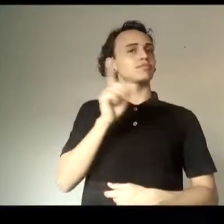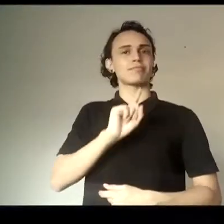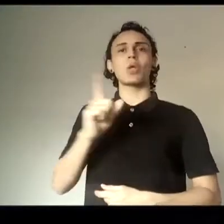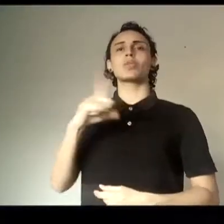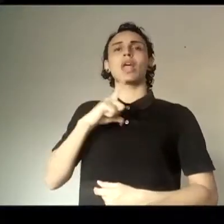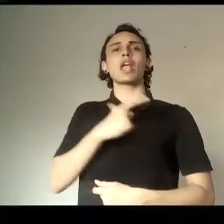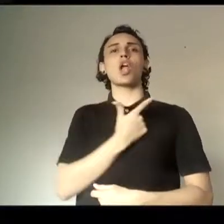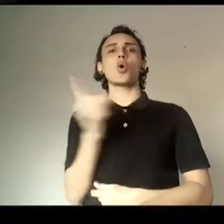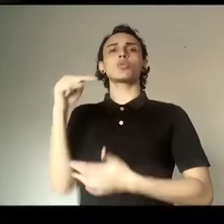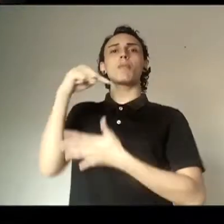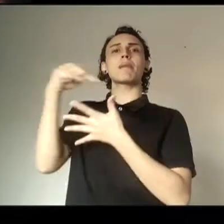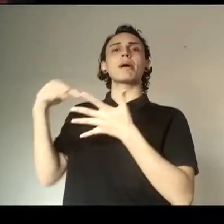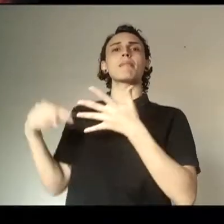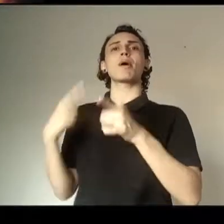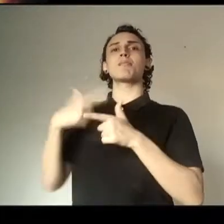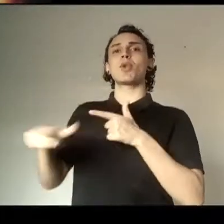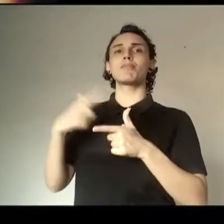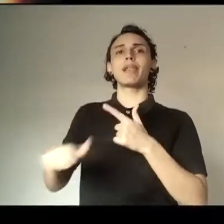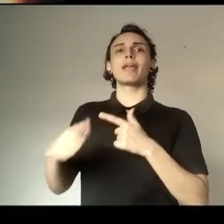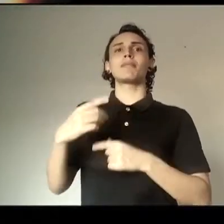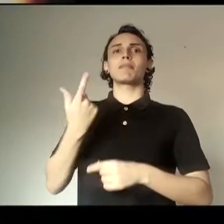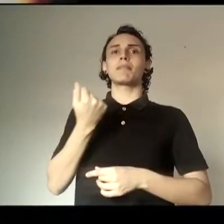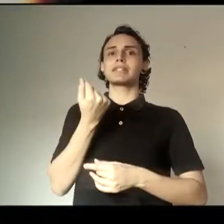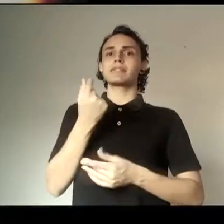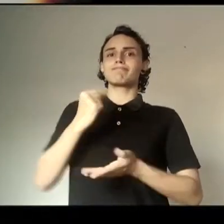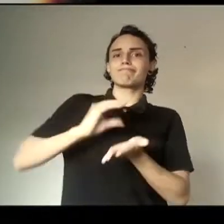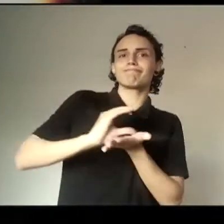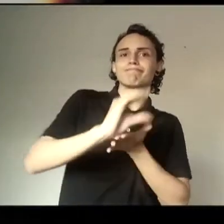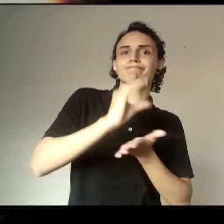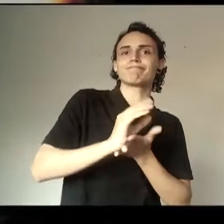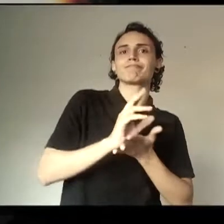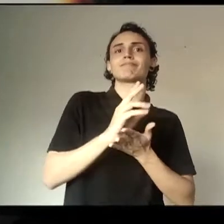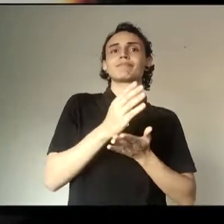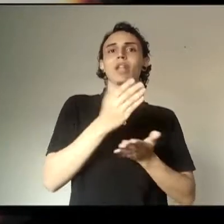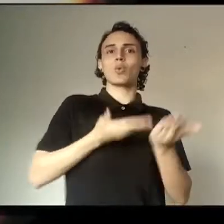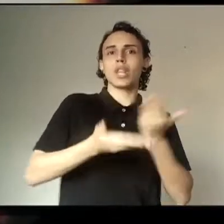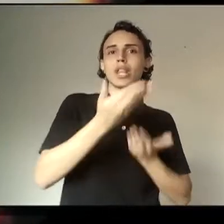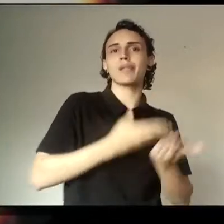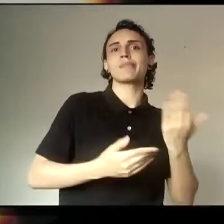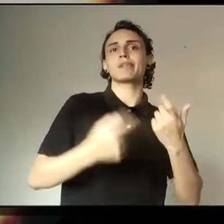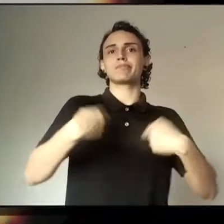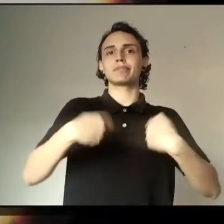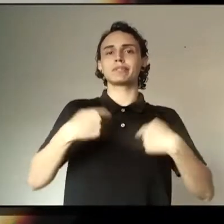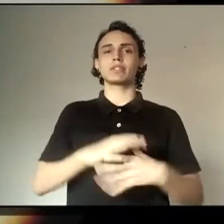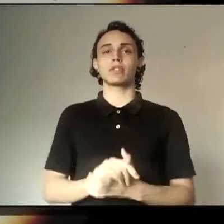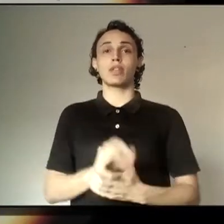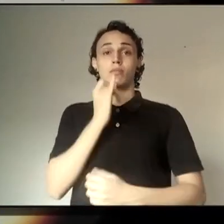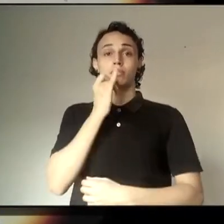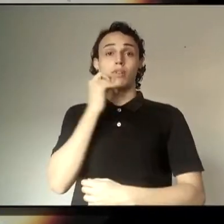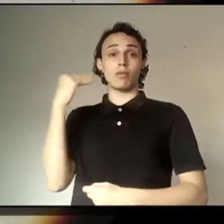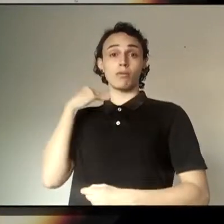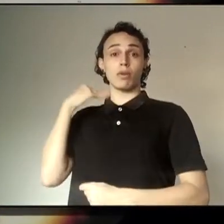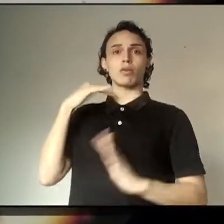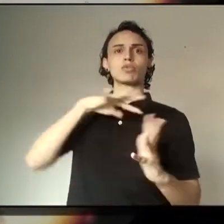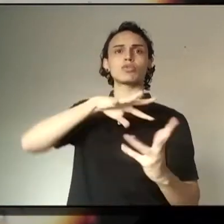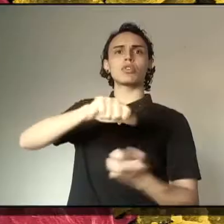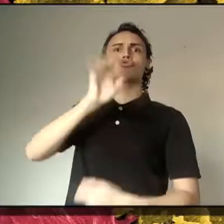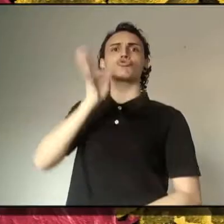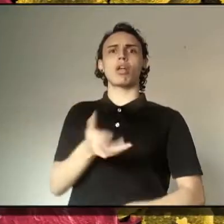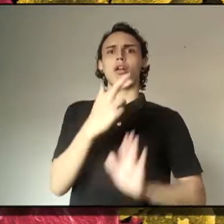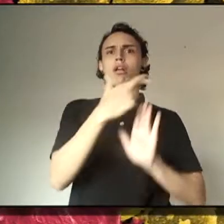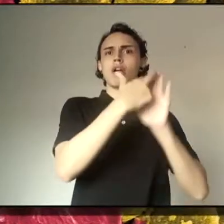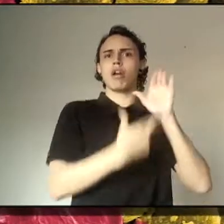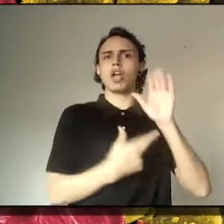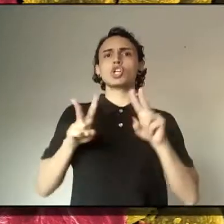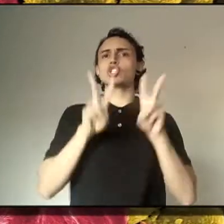grande problema, ela, inclusive, transcende a esfera da saúde, por causa desses gastos, né, que ela implica